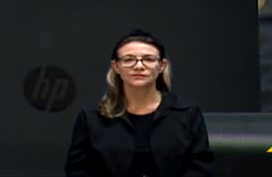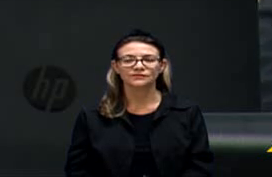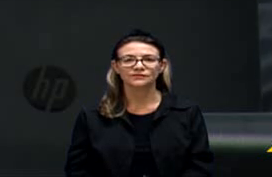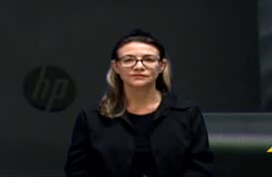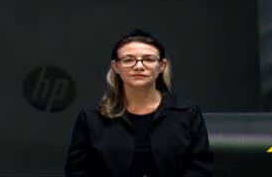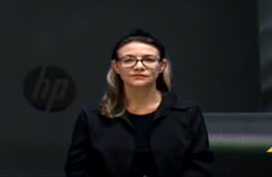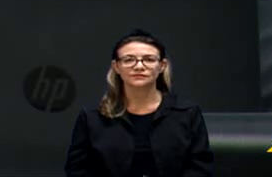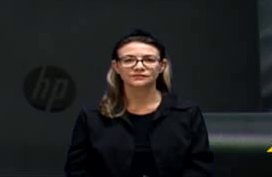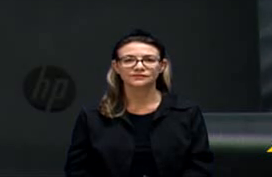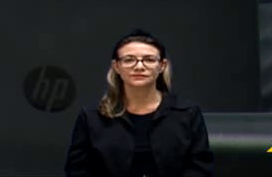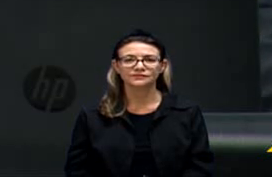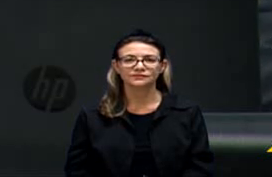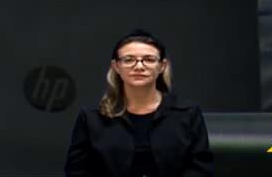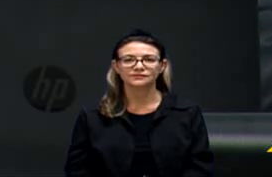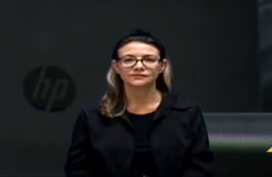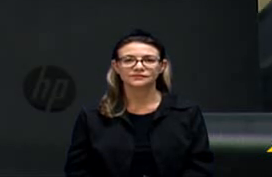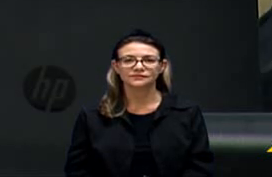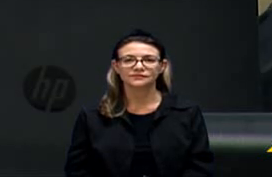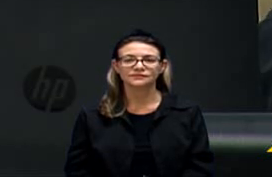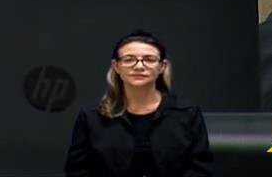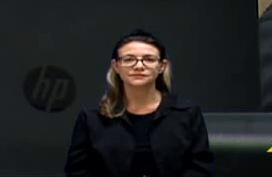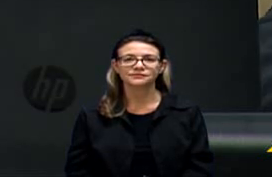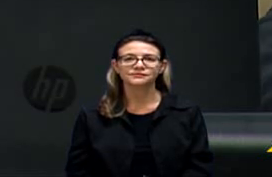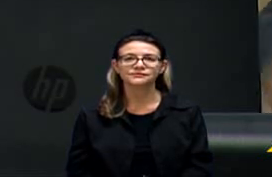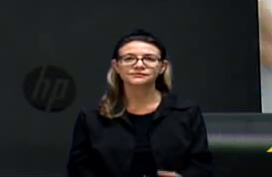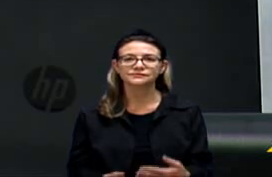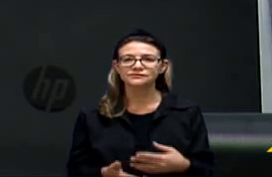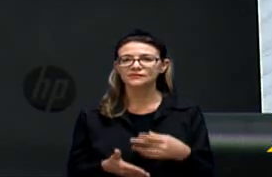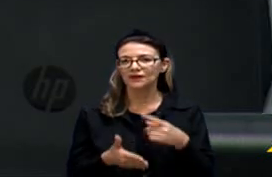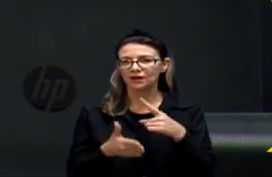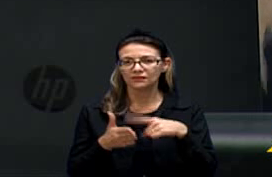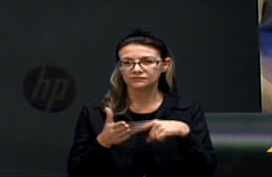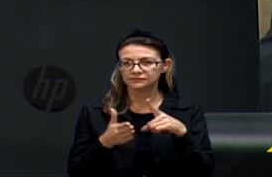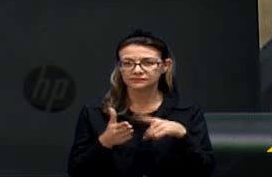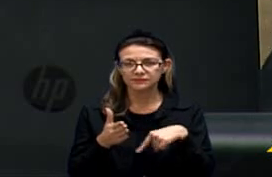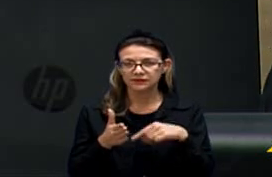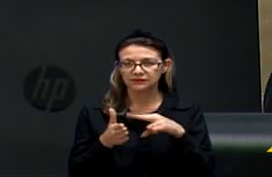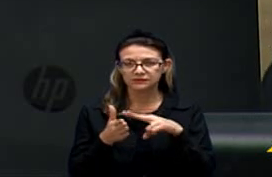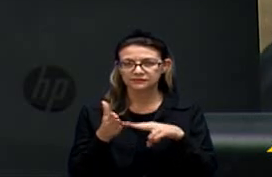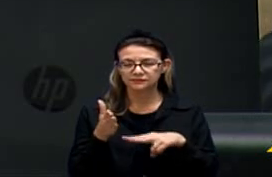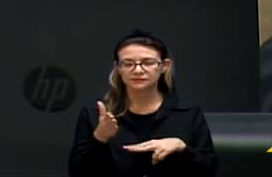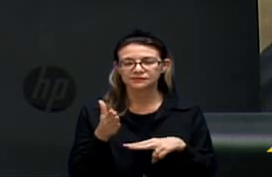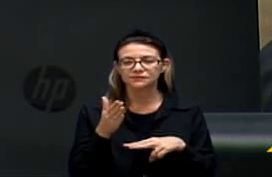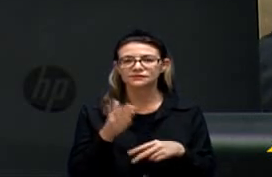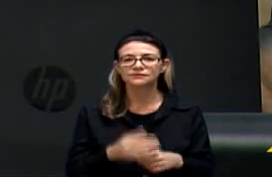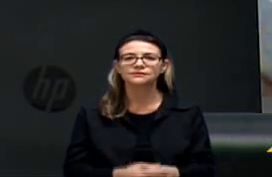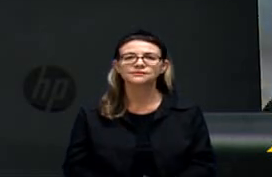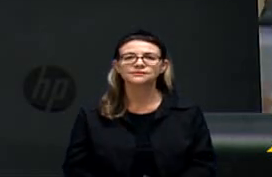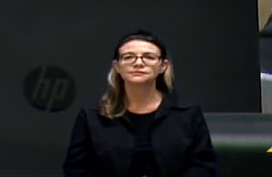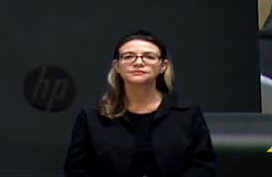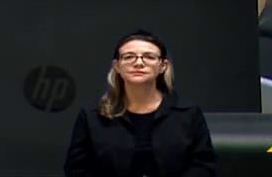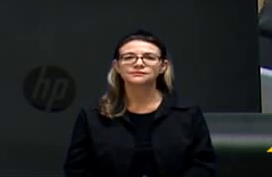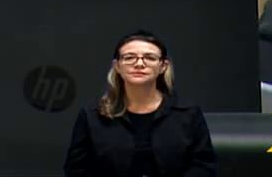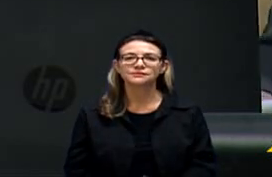23 nosso Regimento permite a dispensa da leitura das indicações